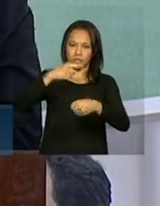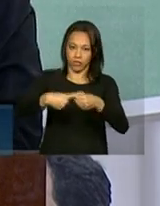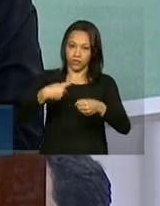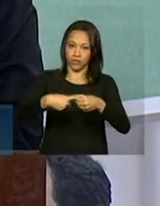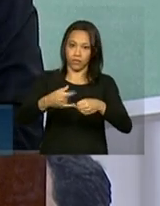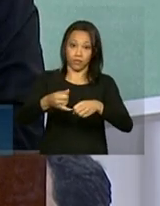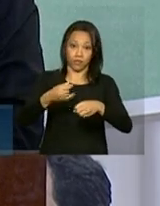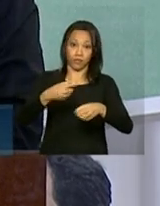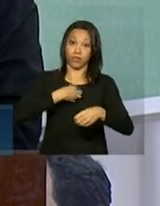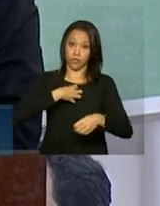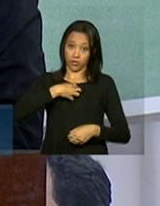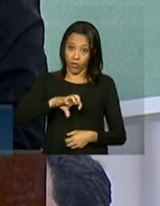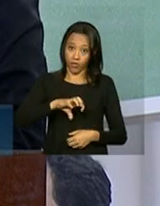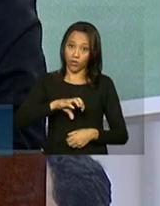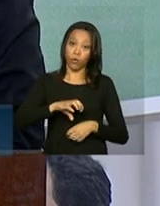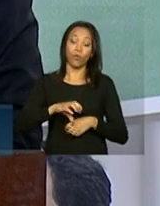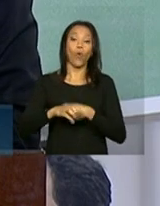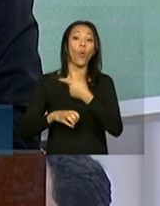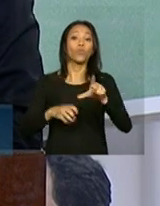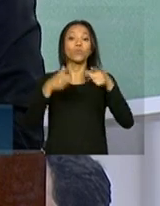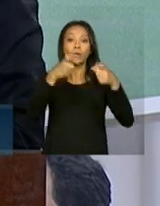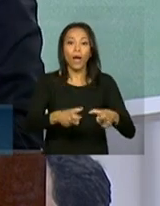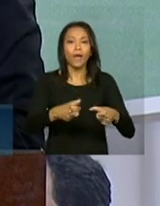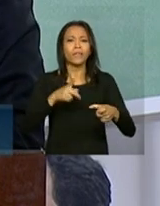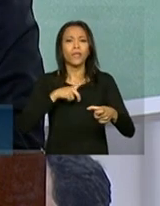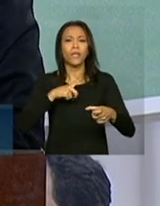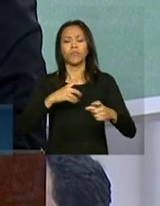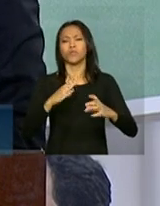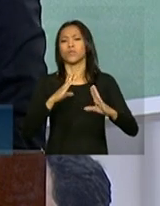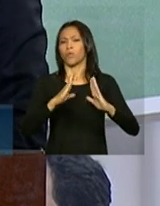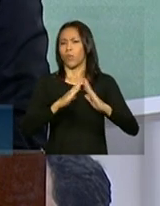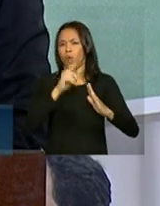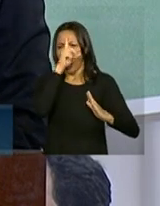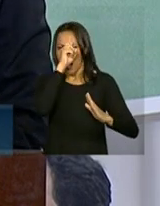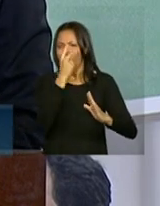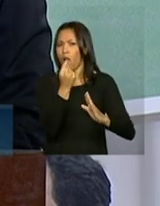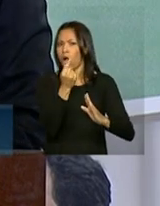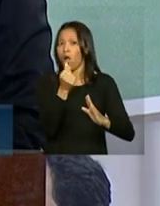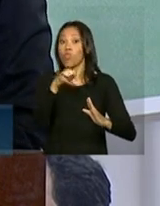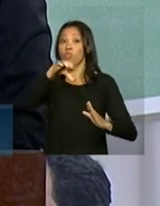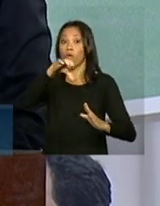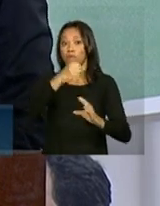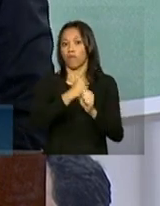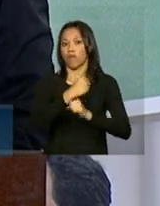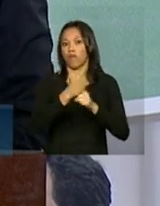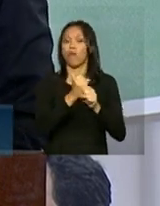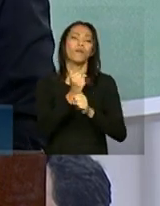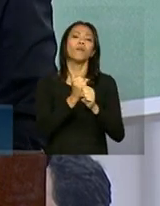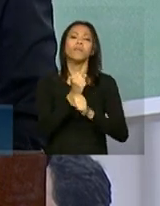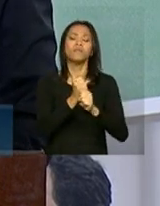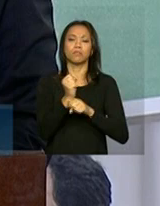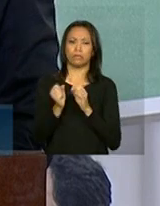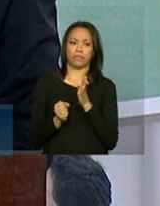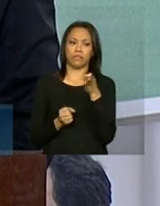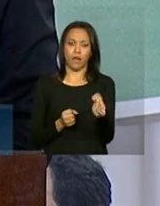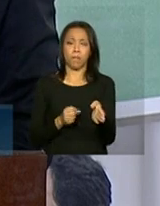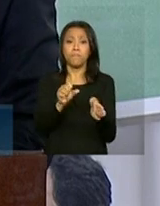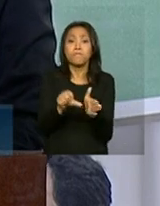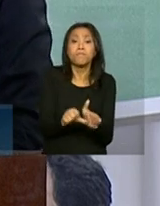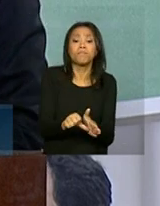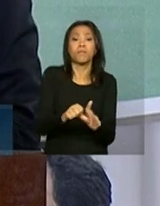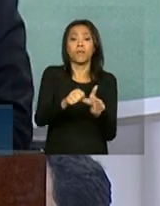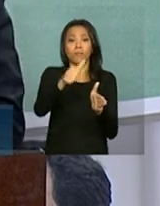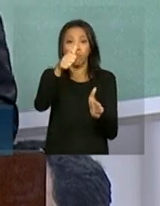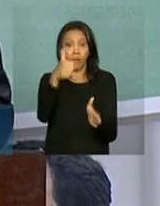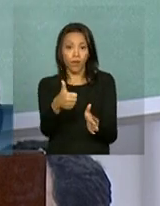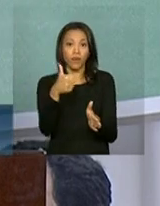Alto do Cruzeiro, onde nós temos uma unidade de saúde há 9 anos lá. Foi a primeira unidade de saúde